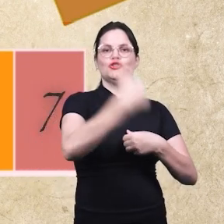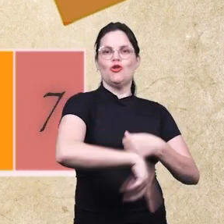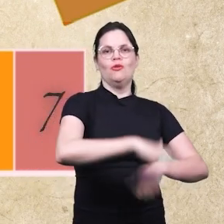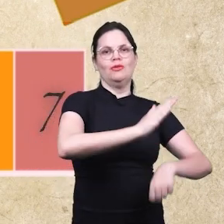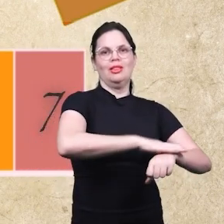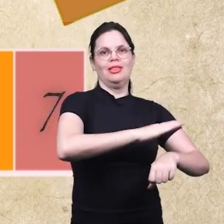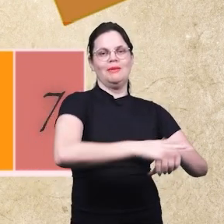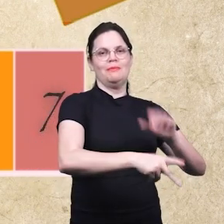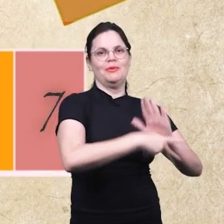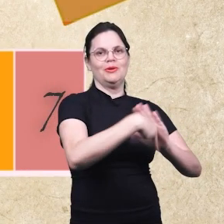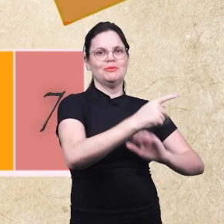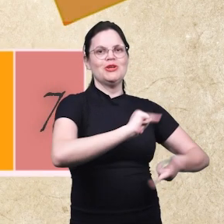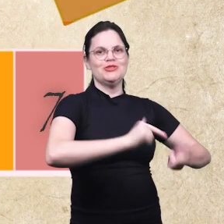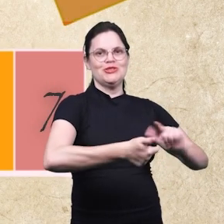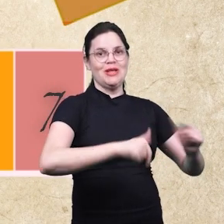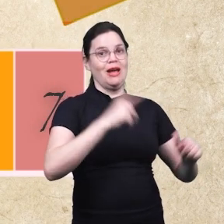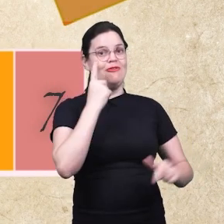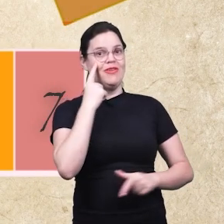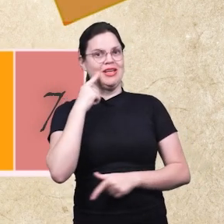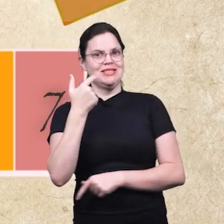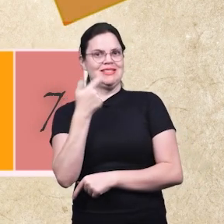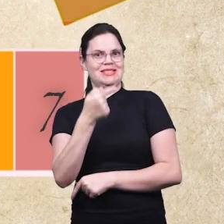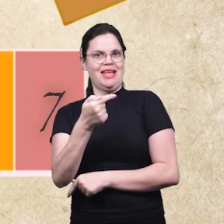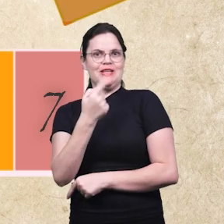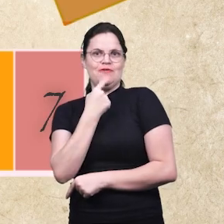esses 7 anos que está em vermelho,